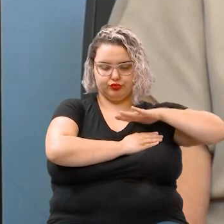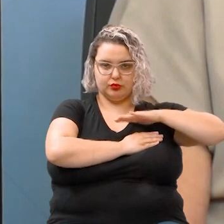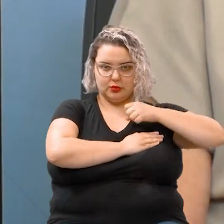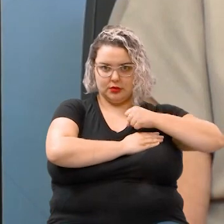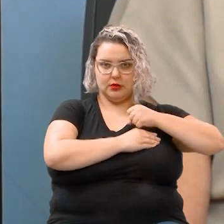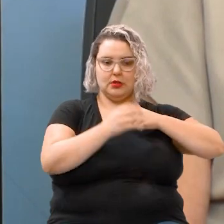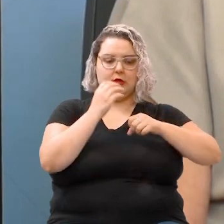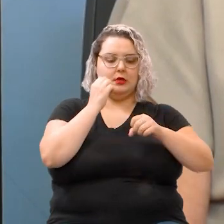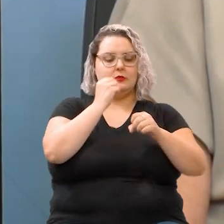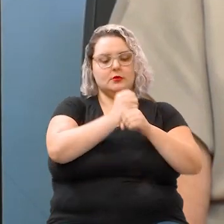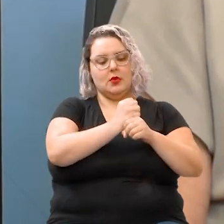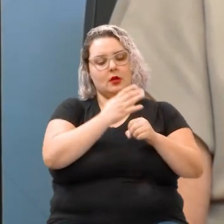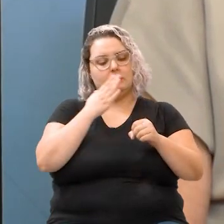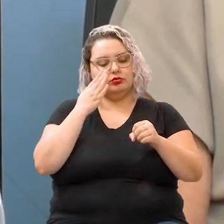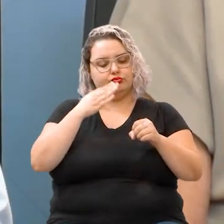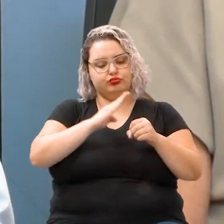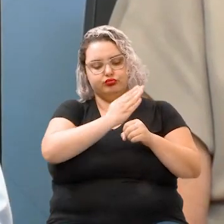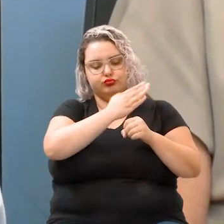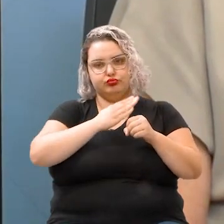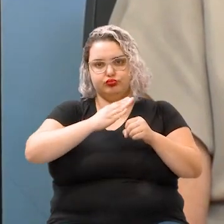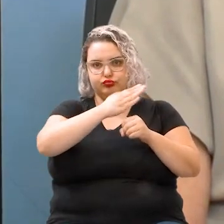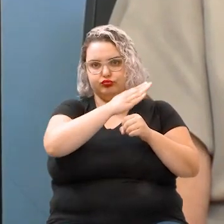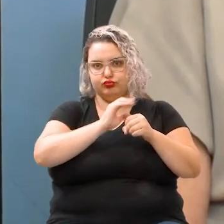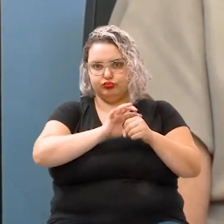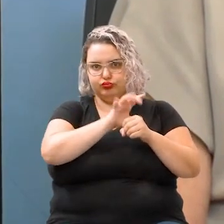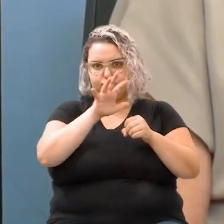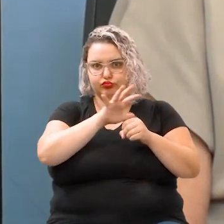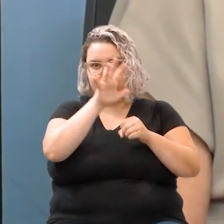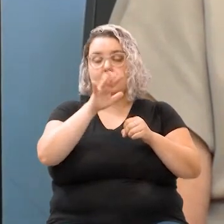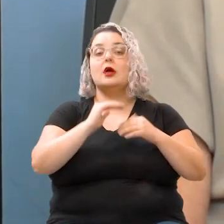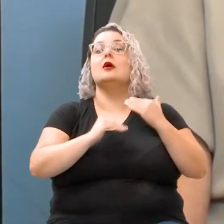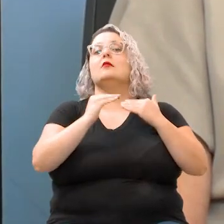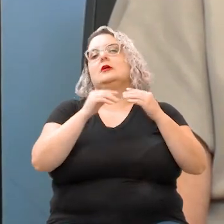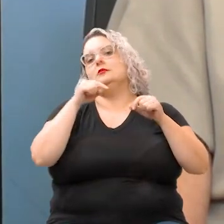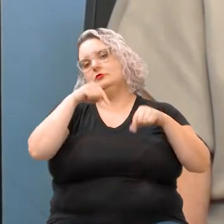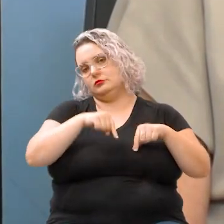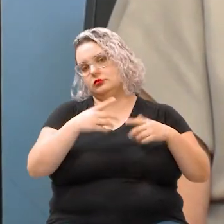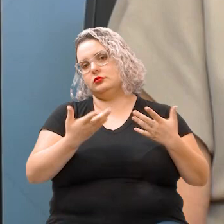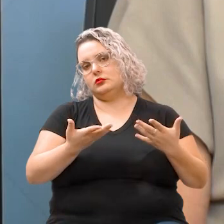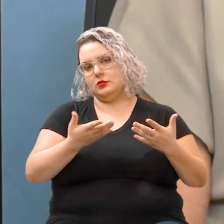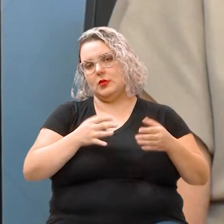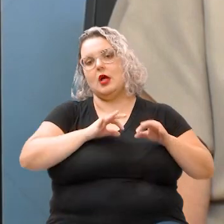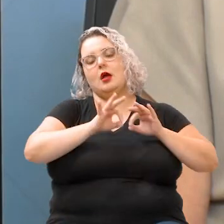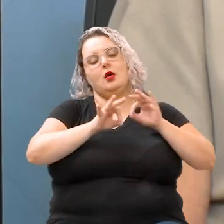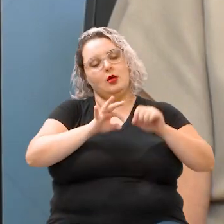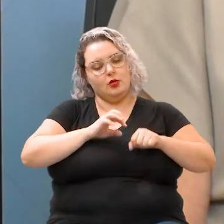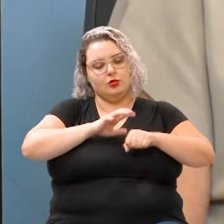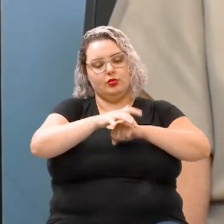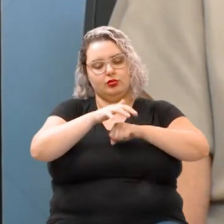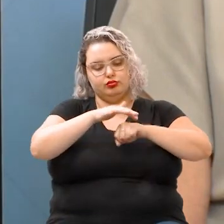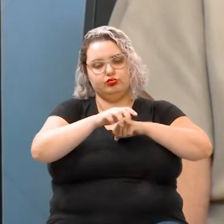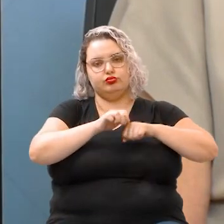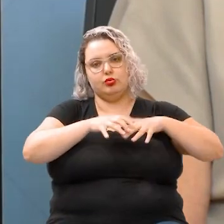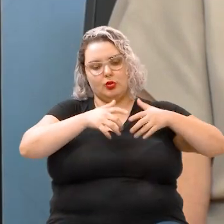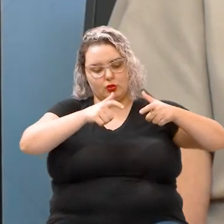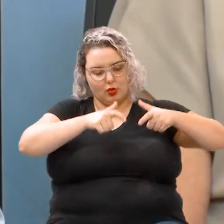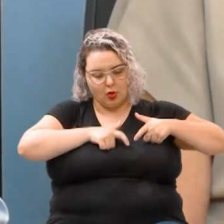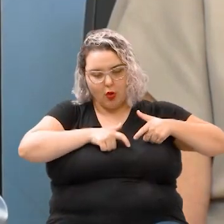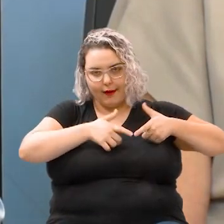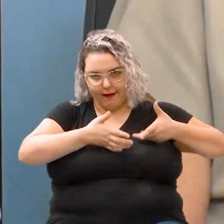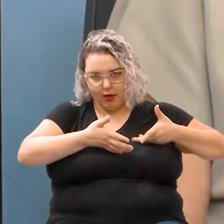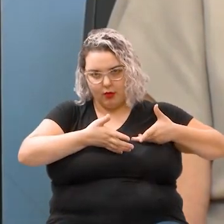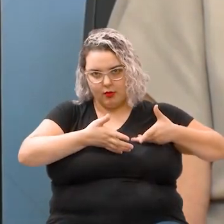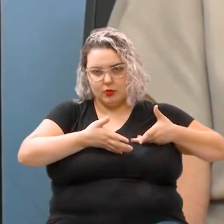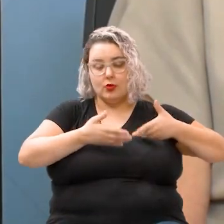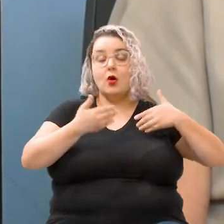ele encontre um nicho, um lugar para ele proliferar, ele vai se desenvolver ali. Então, vai causar um quadro de infecção localizada,